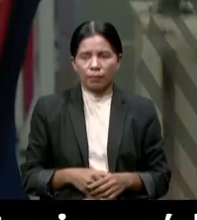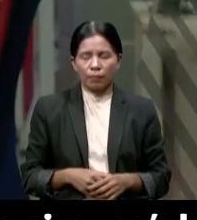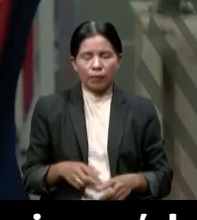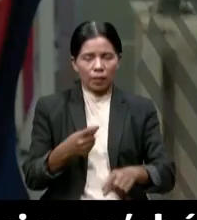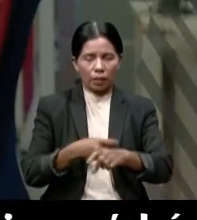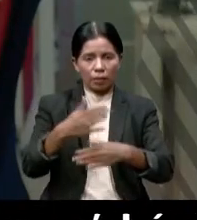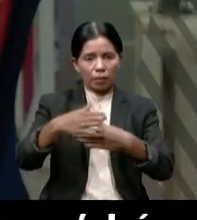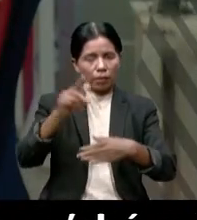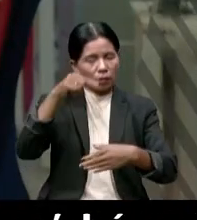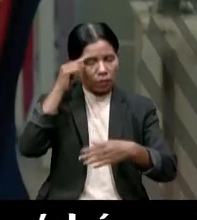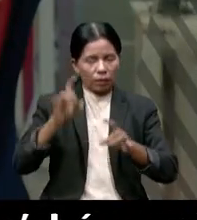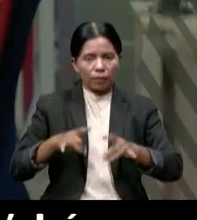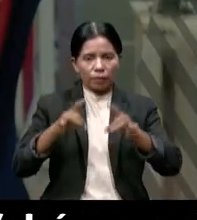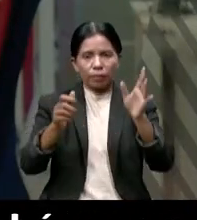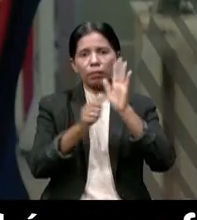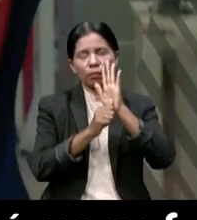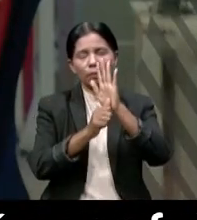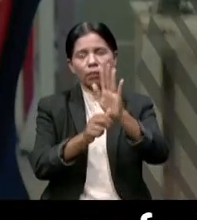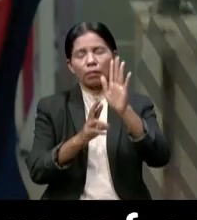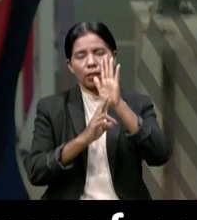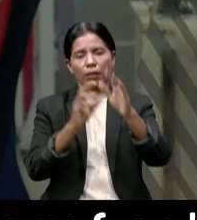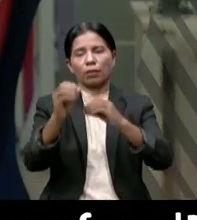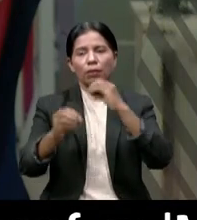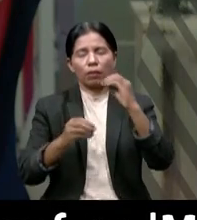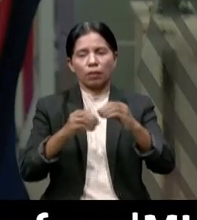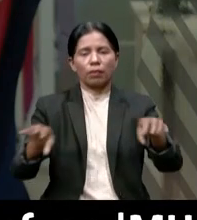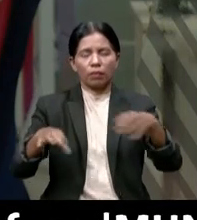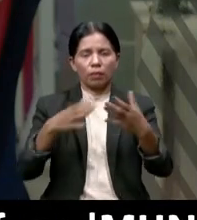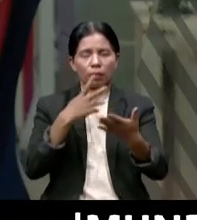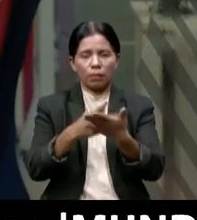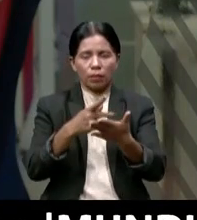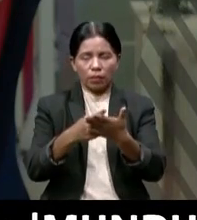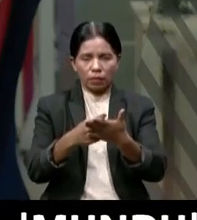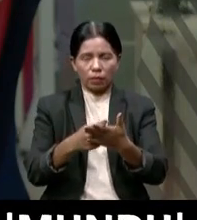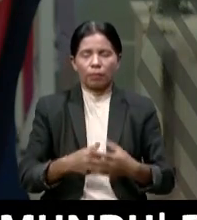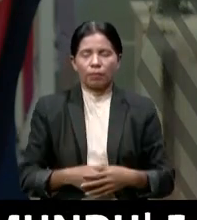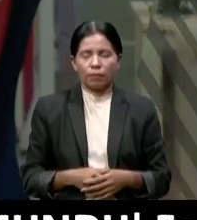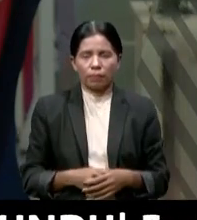Tempo bada, Governo de Australia se apresenta relator con el progreso proyecto Costa Sul.